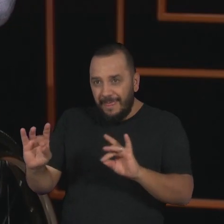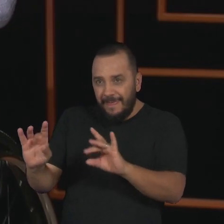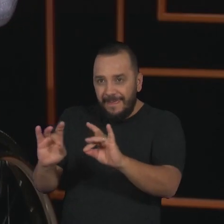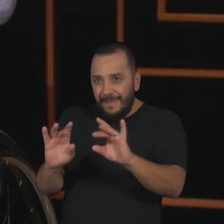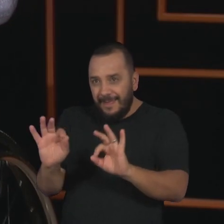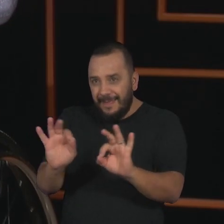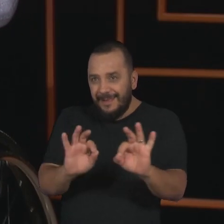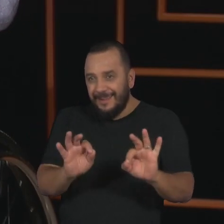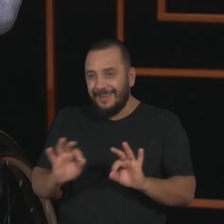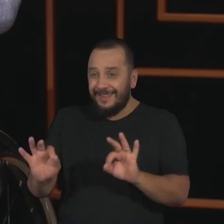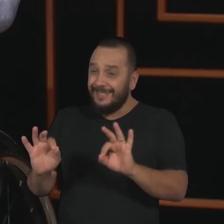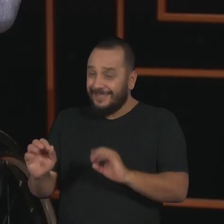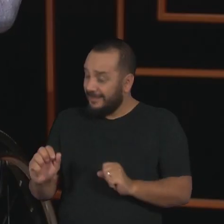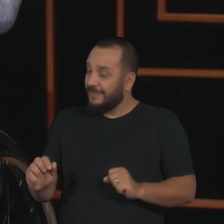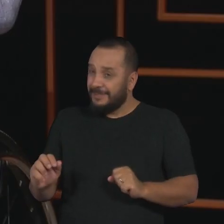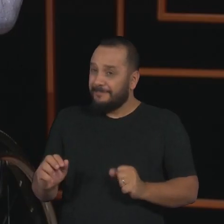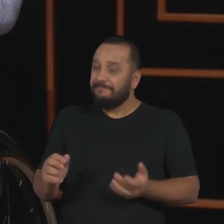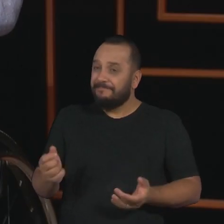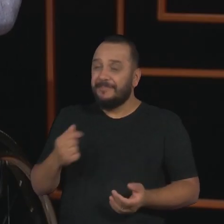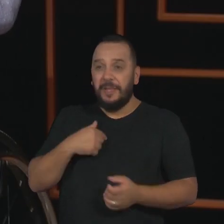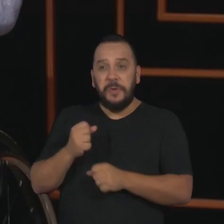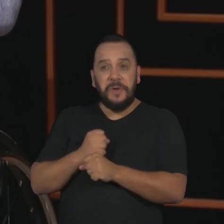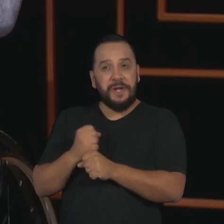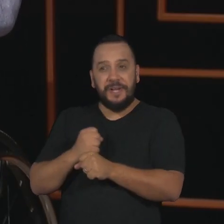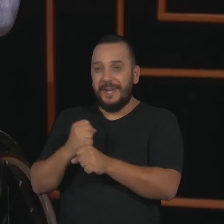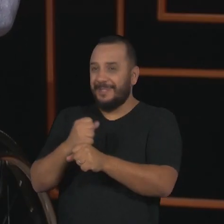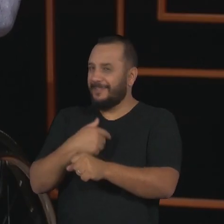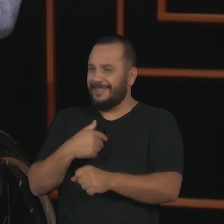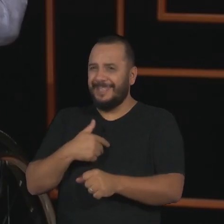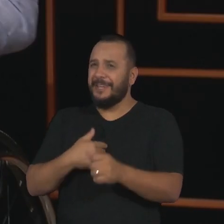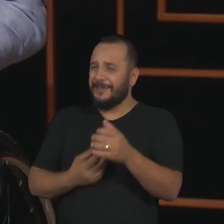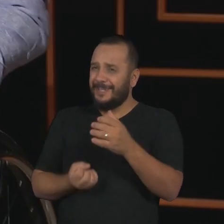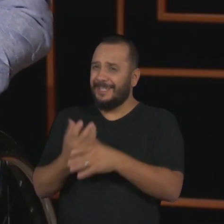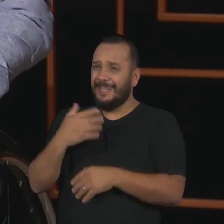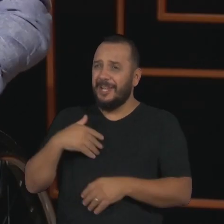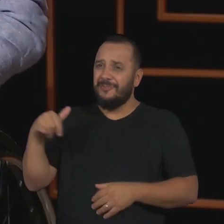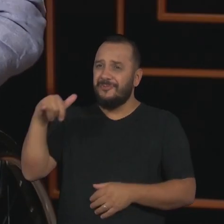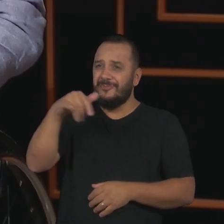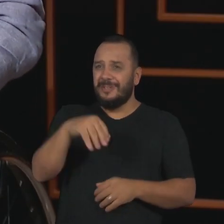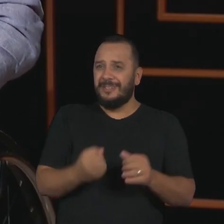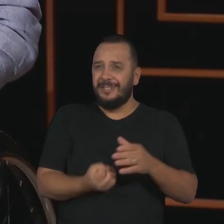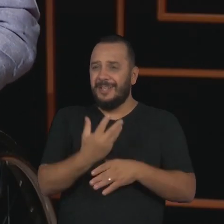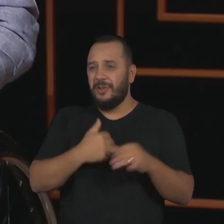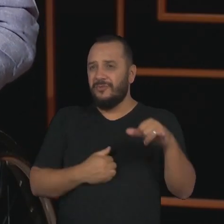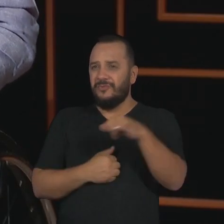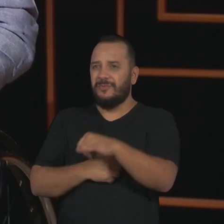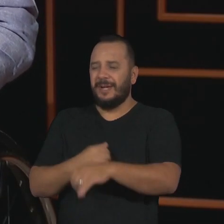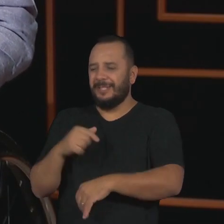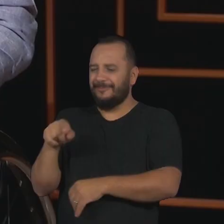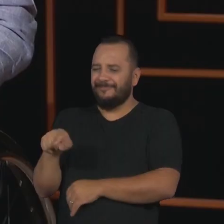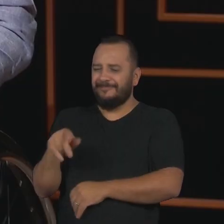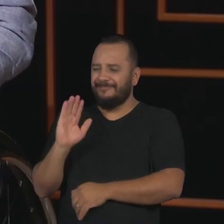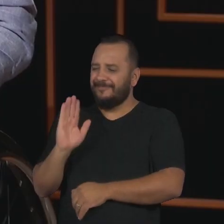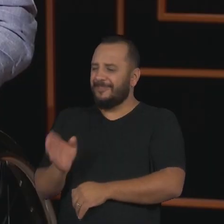montava e tal. E eu, durante anos, eu fiz vários aviõezinhos e tal. E aí chegou um momento